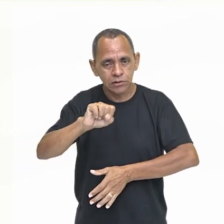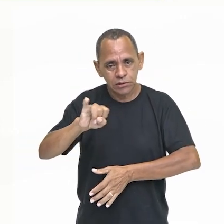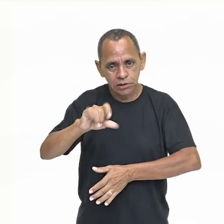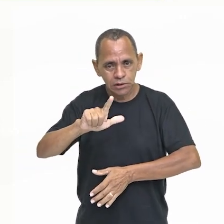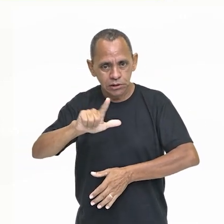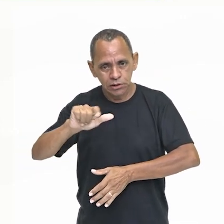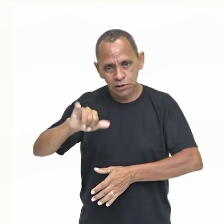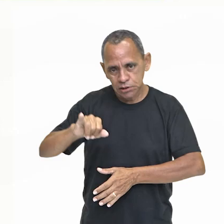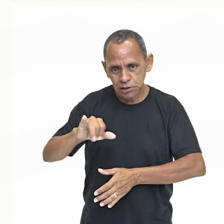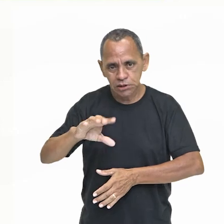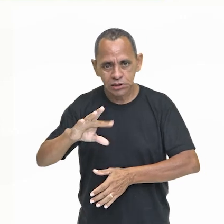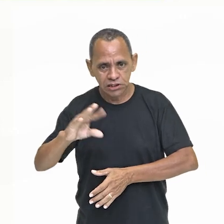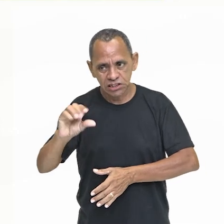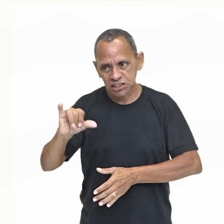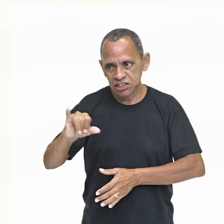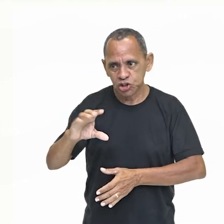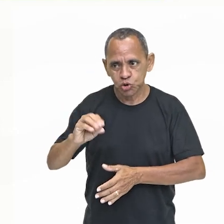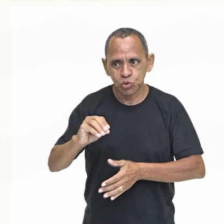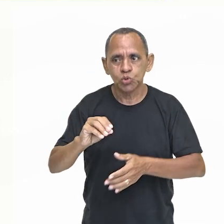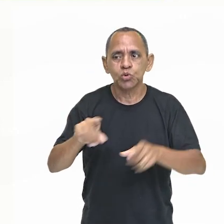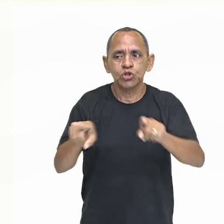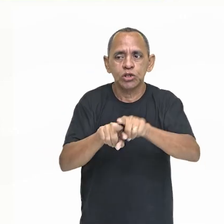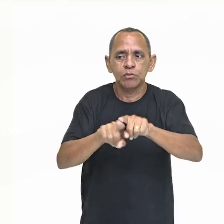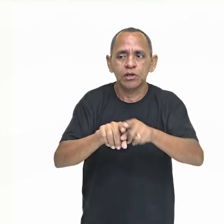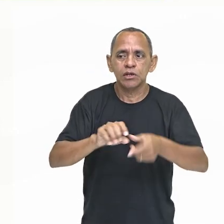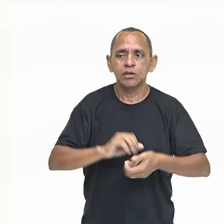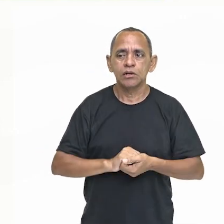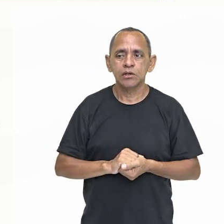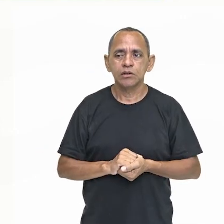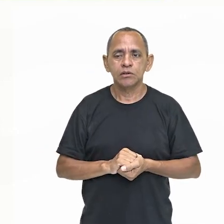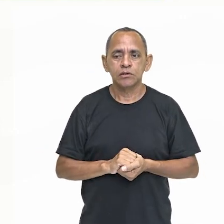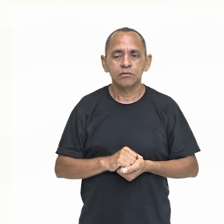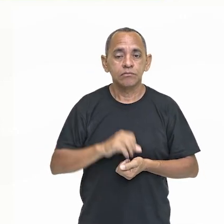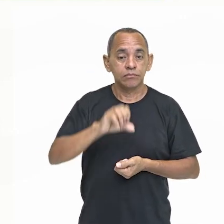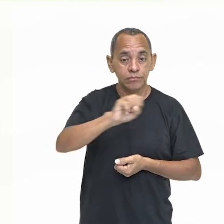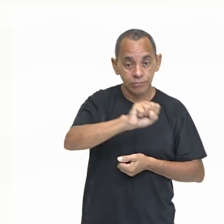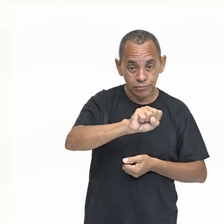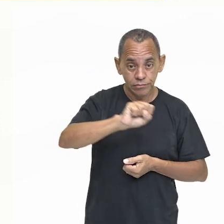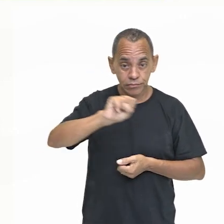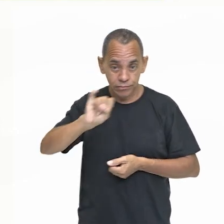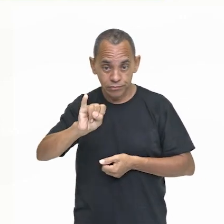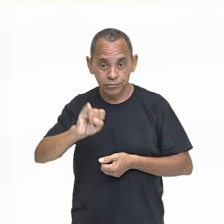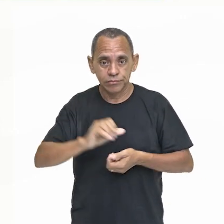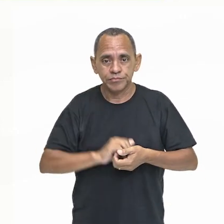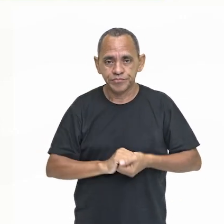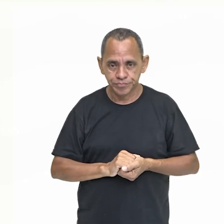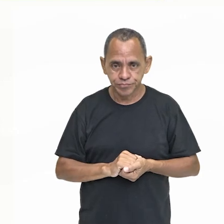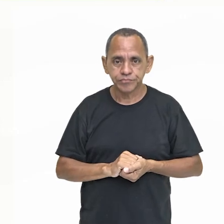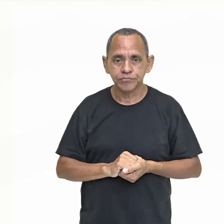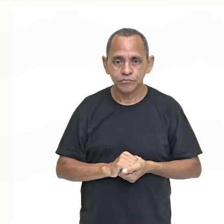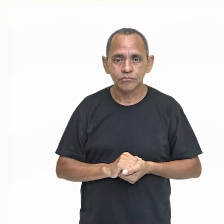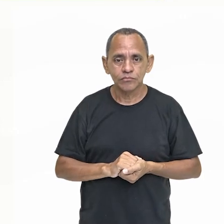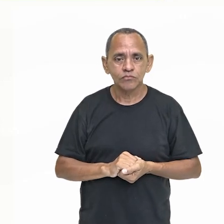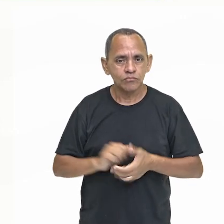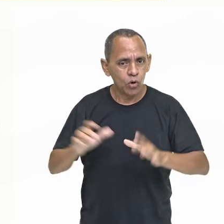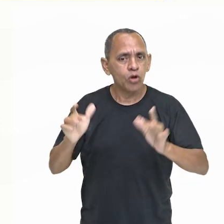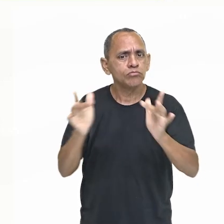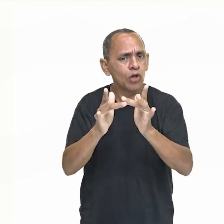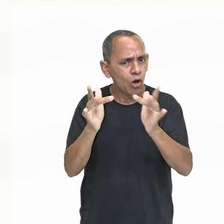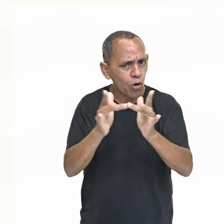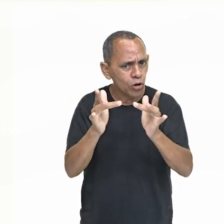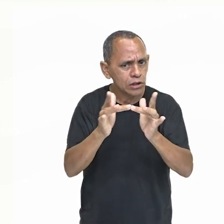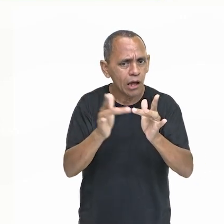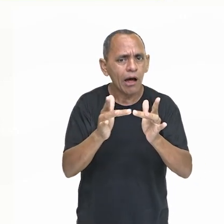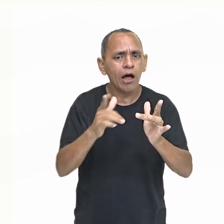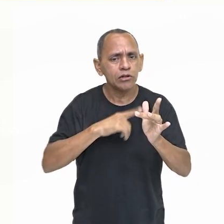pode analisar, ele pode ser um bom condutor e também pode ser um isolante.